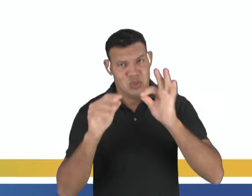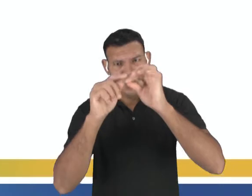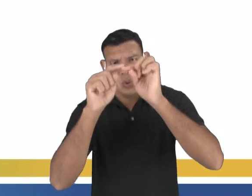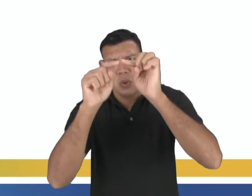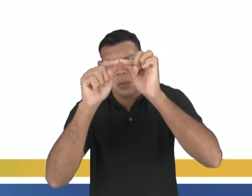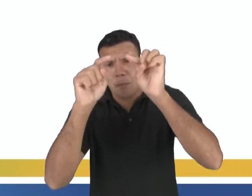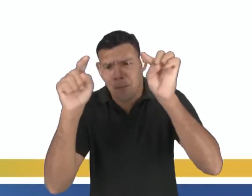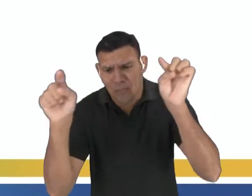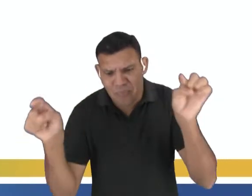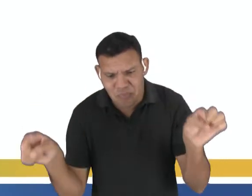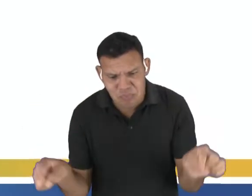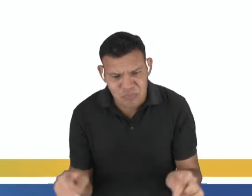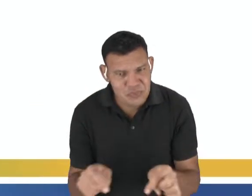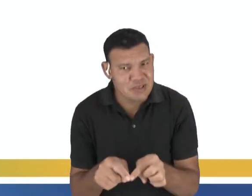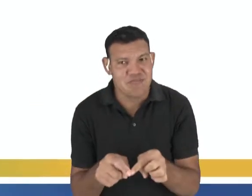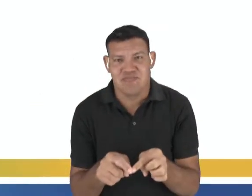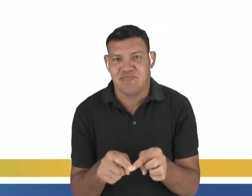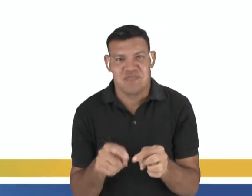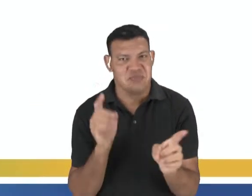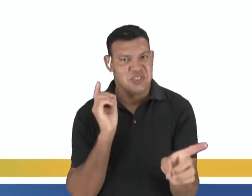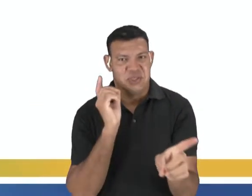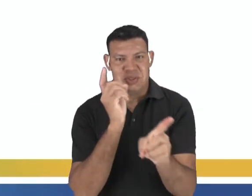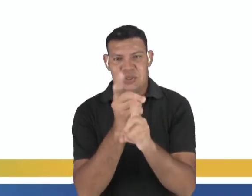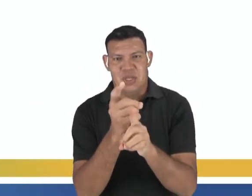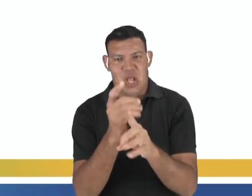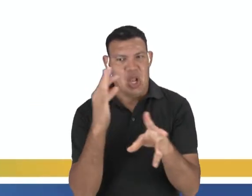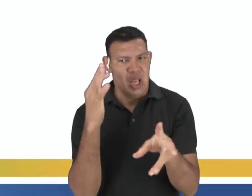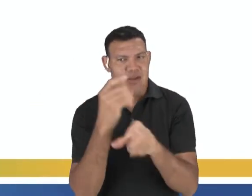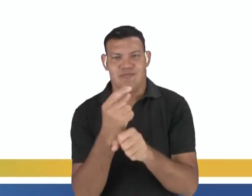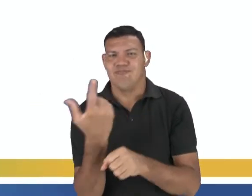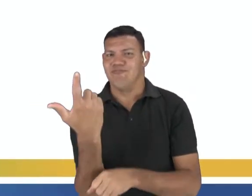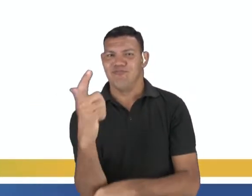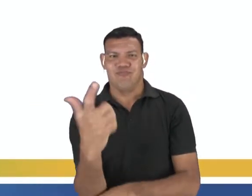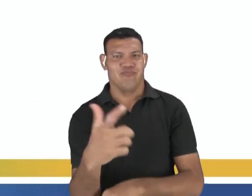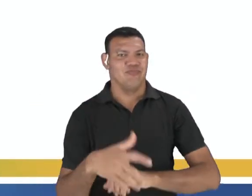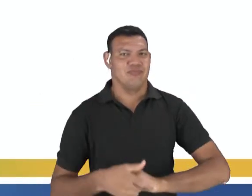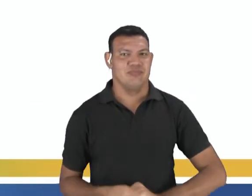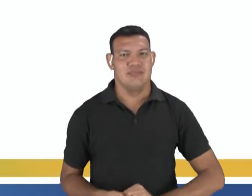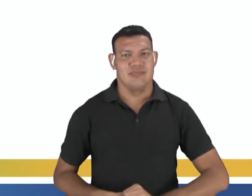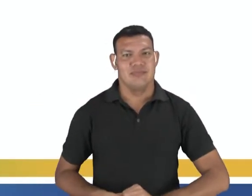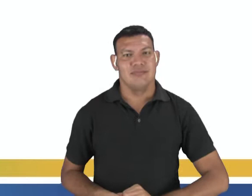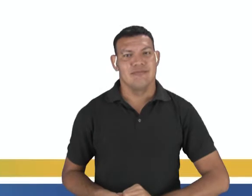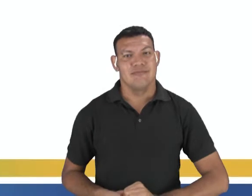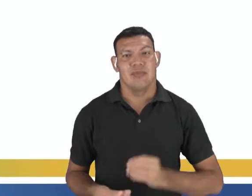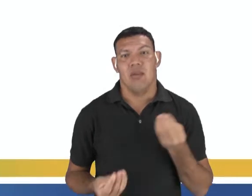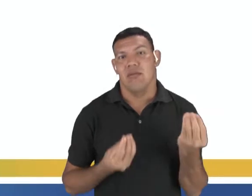circunferência, não tenho como determinar os lados, né? Então, não tenho como